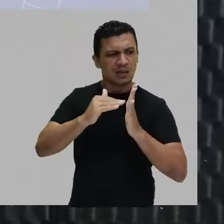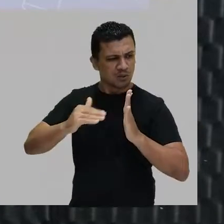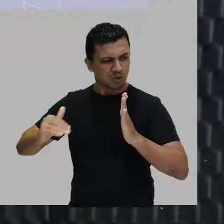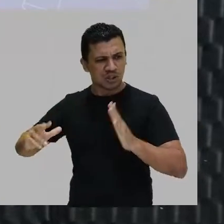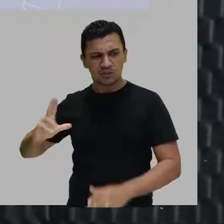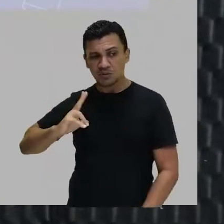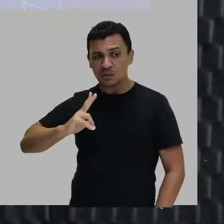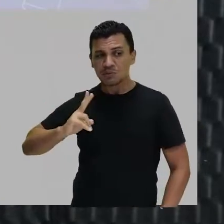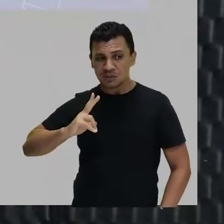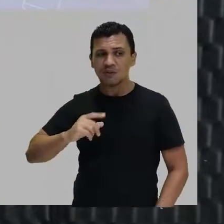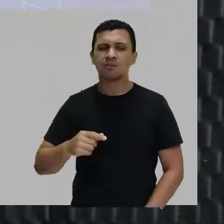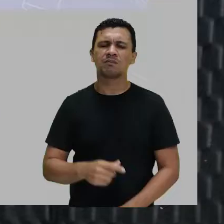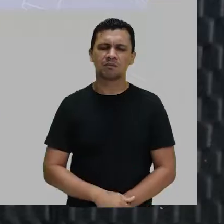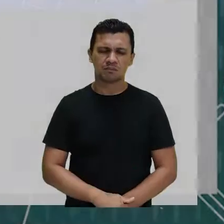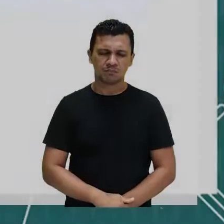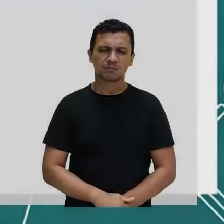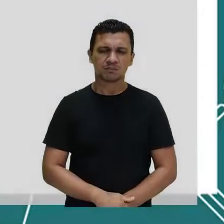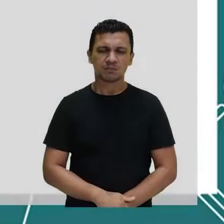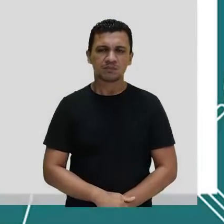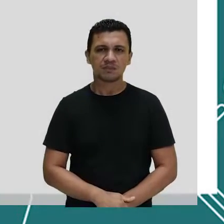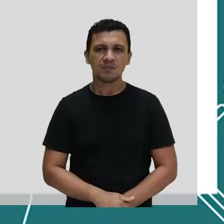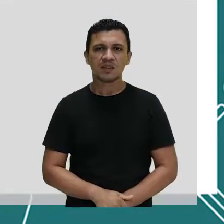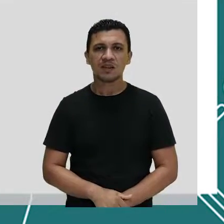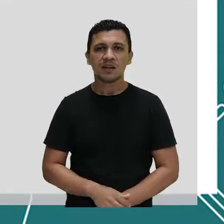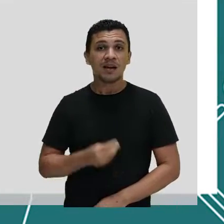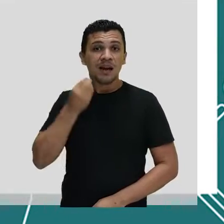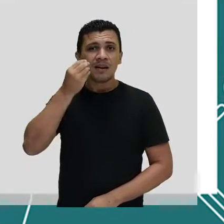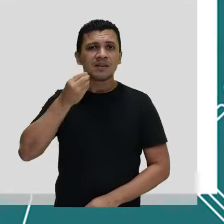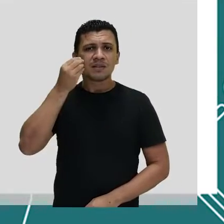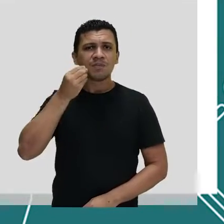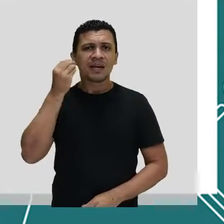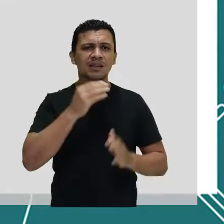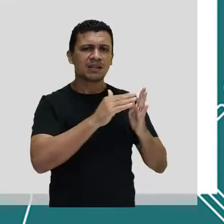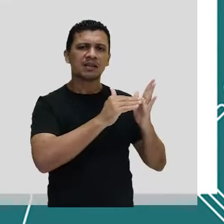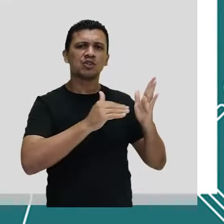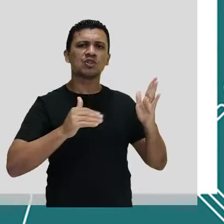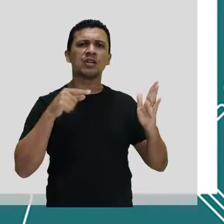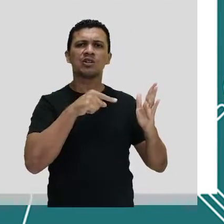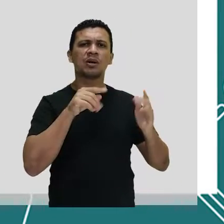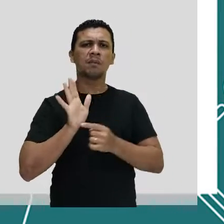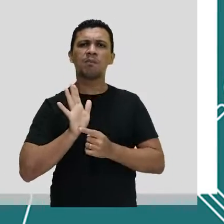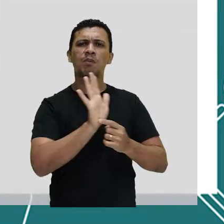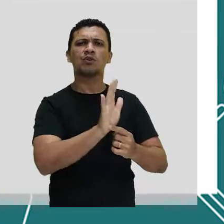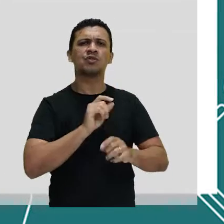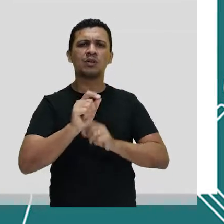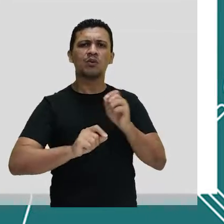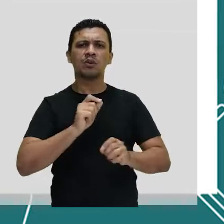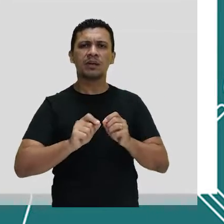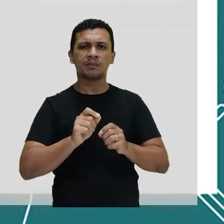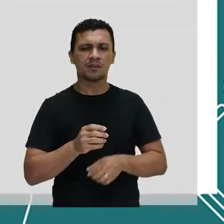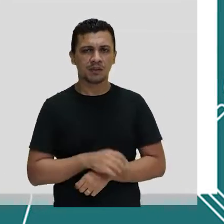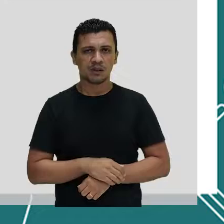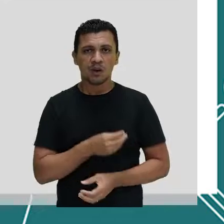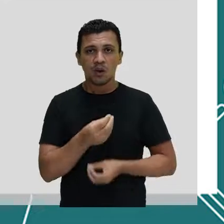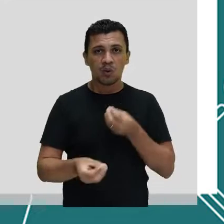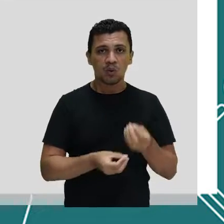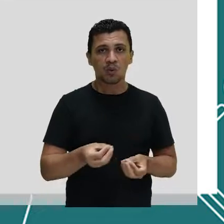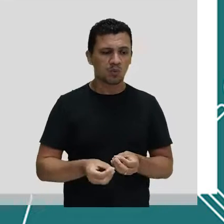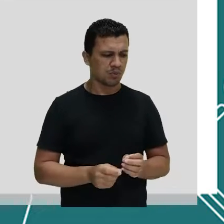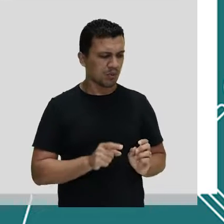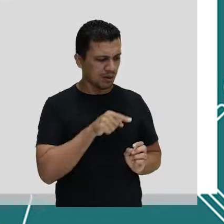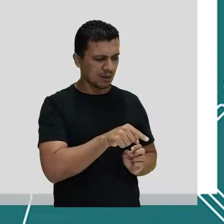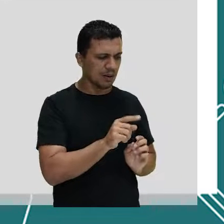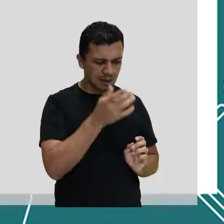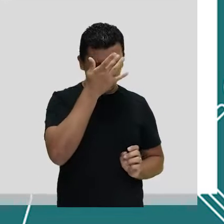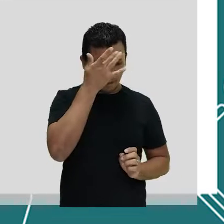específico trabalhado nisso, certo? Essa experiência estética, ela reflete exatamente como o espectador, a plateia, o público no